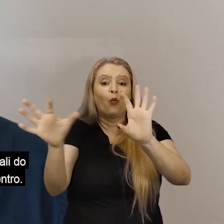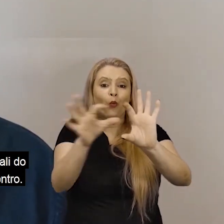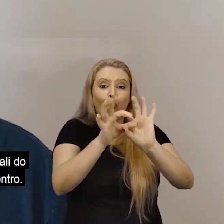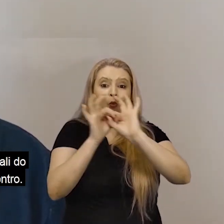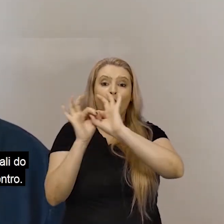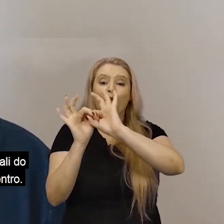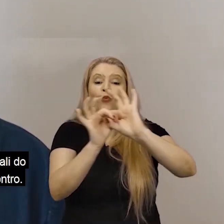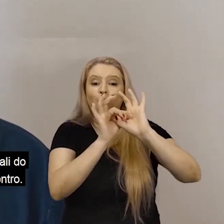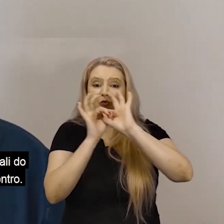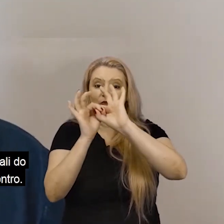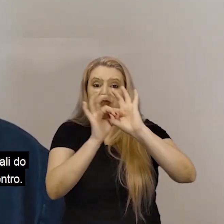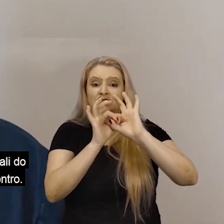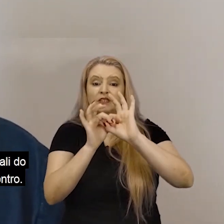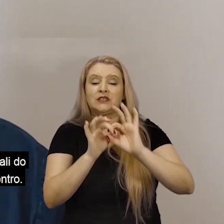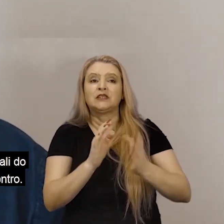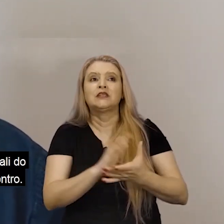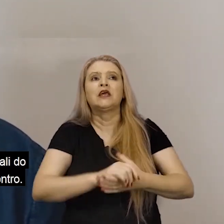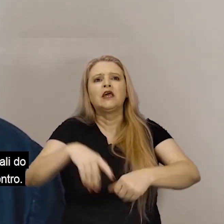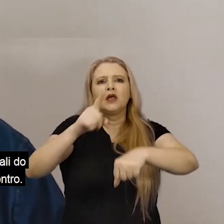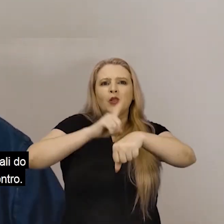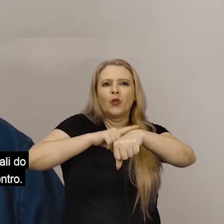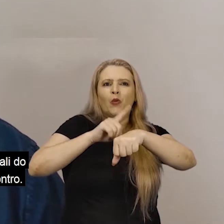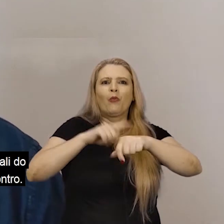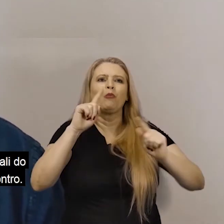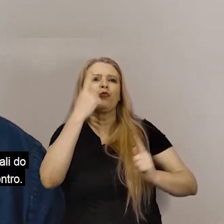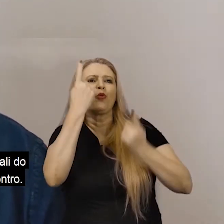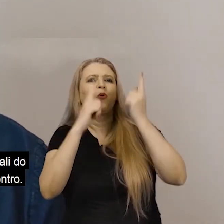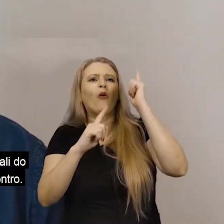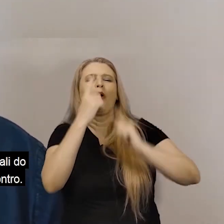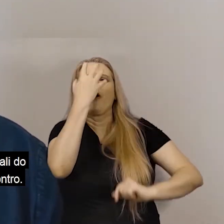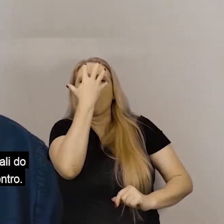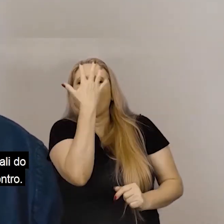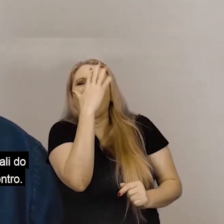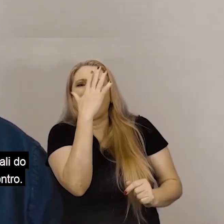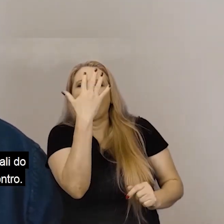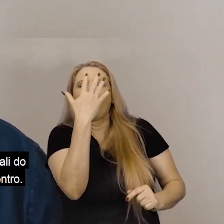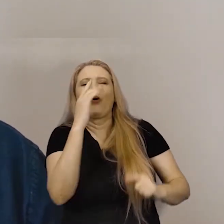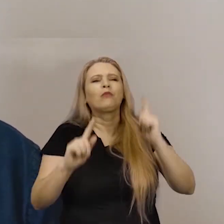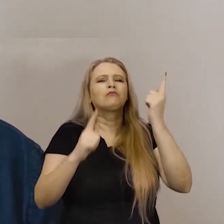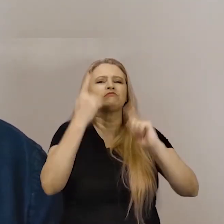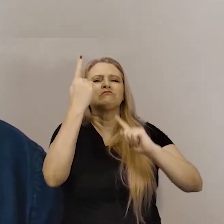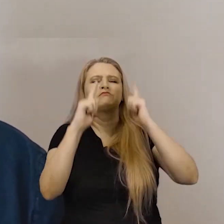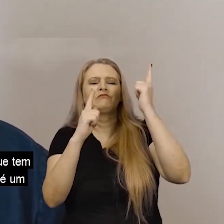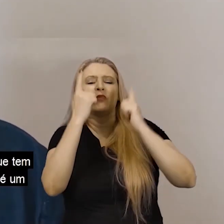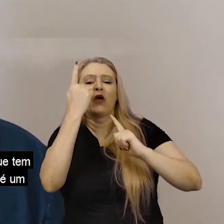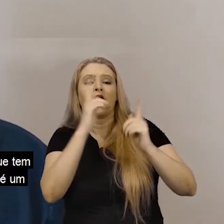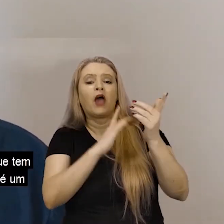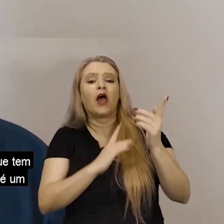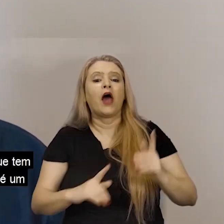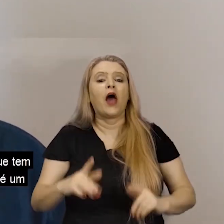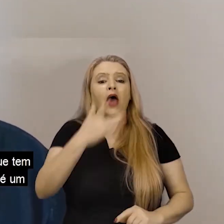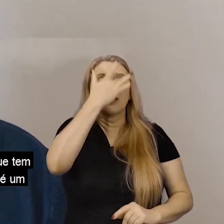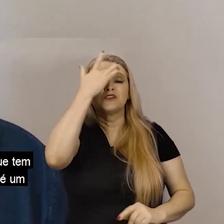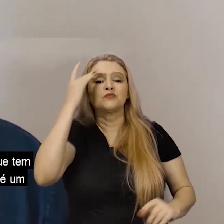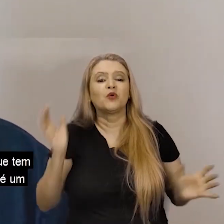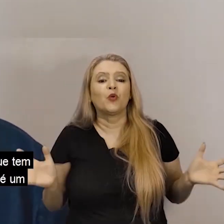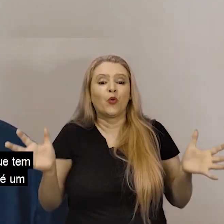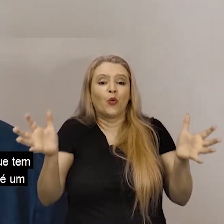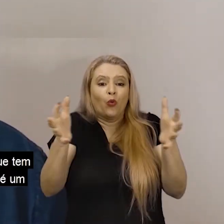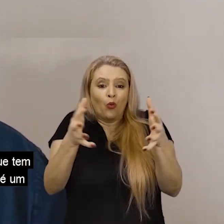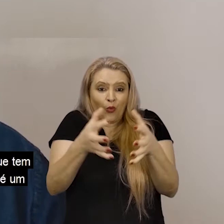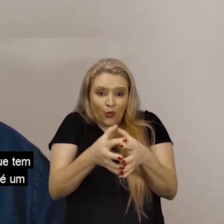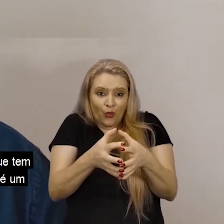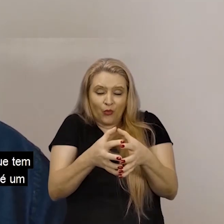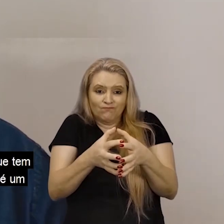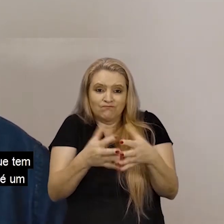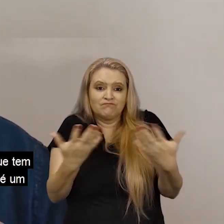daquele momento ali do carnaval é justamente possibilitar esse encontro, né? Não é um encontro perfeito, é